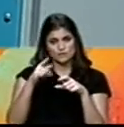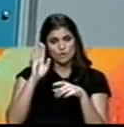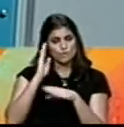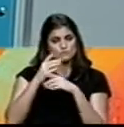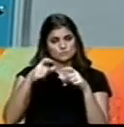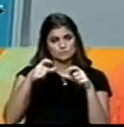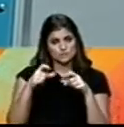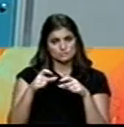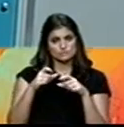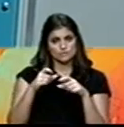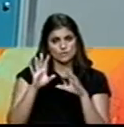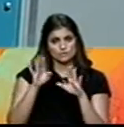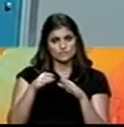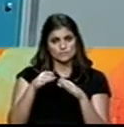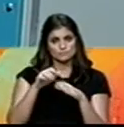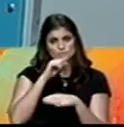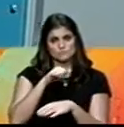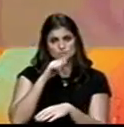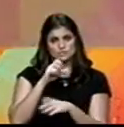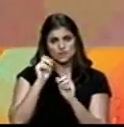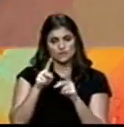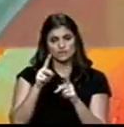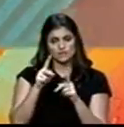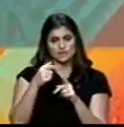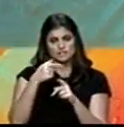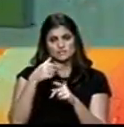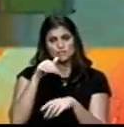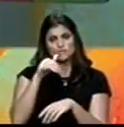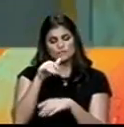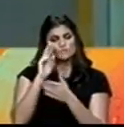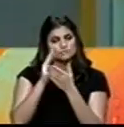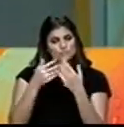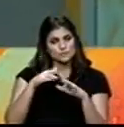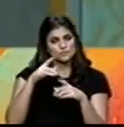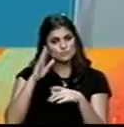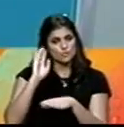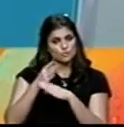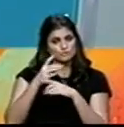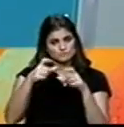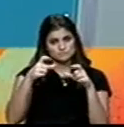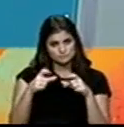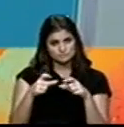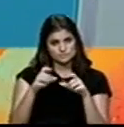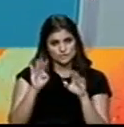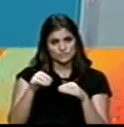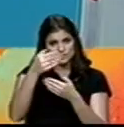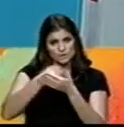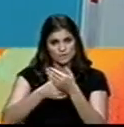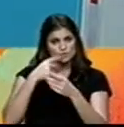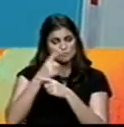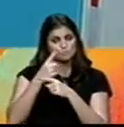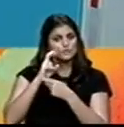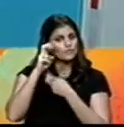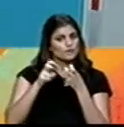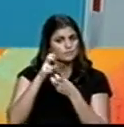O último parágrafo. É, mesmo, é que não acaba aqui. Aqui. Ok, meu querido. Pronto, é isso que eu vou fazer. Mas o último parágrafo não termina nesta página. Seja eu fui à procura do